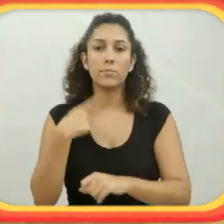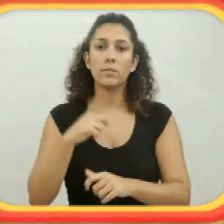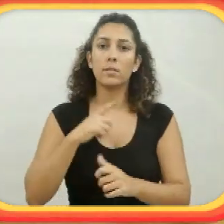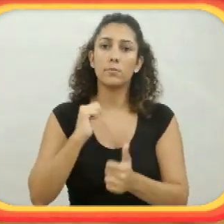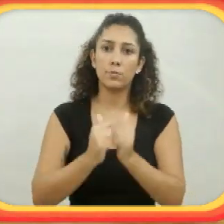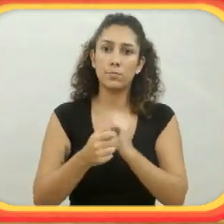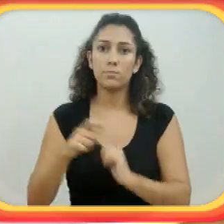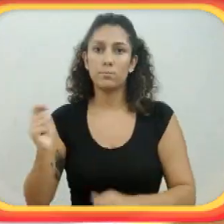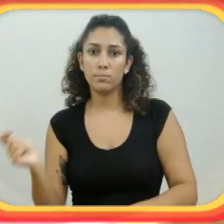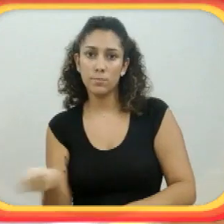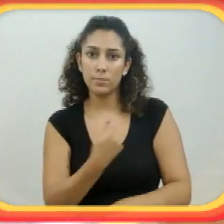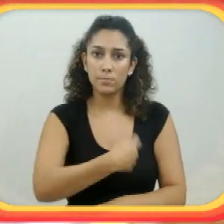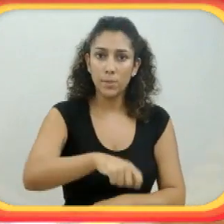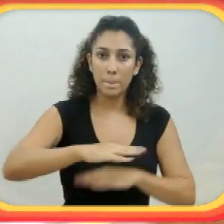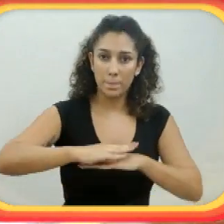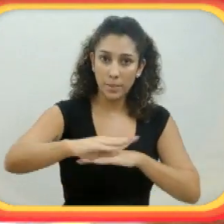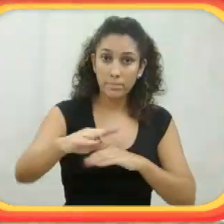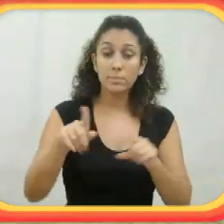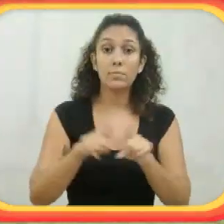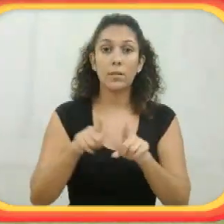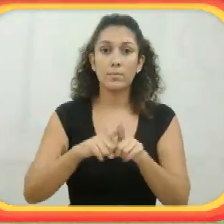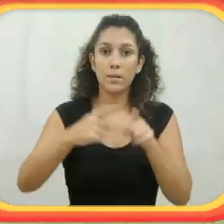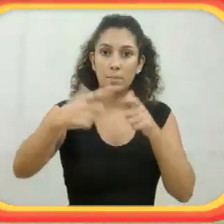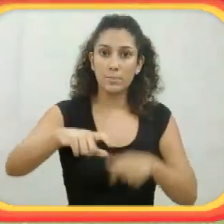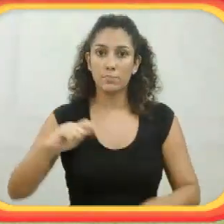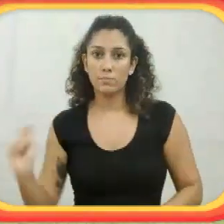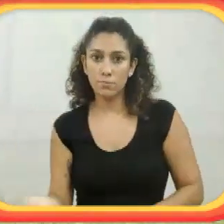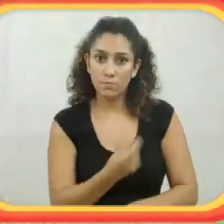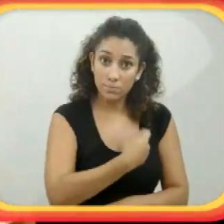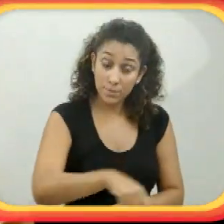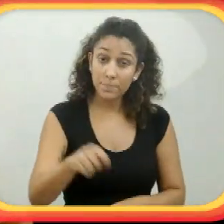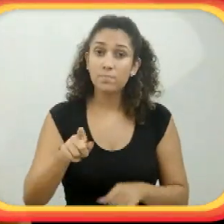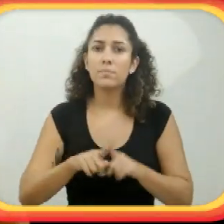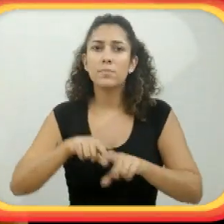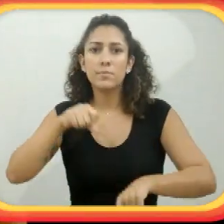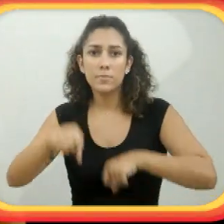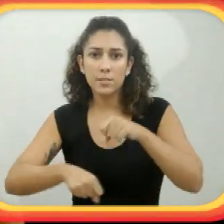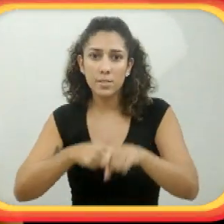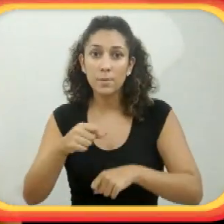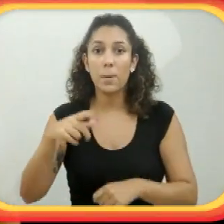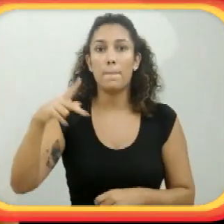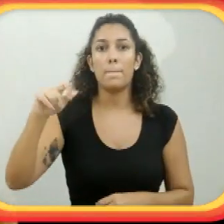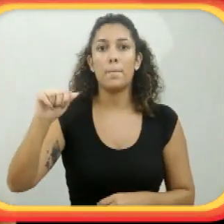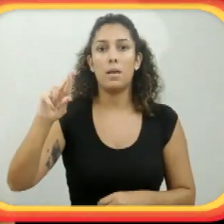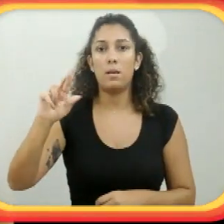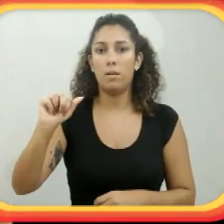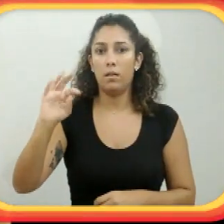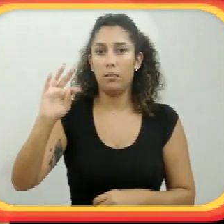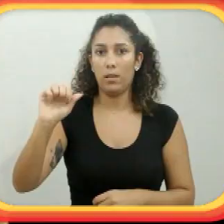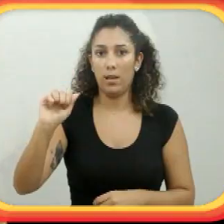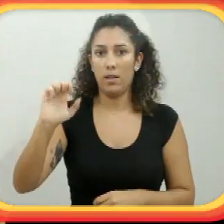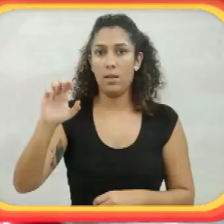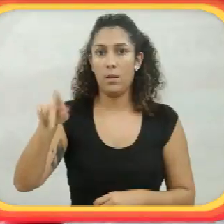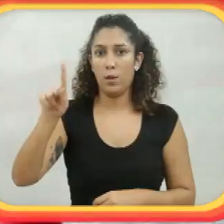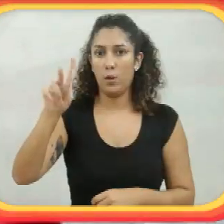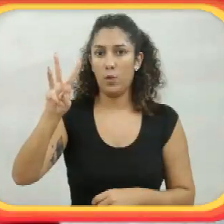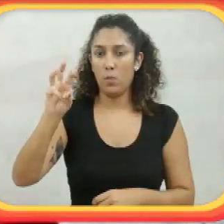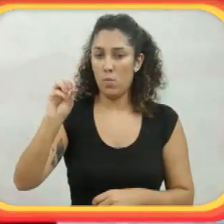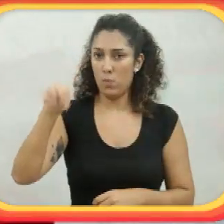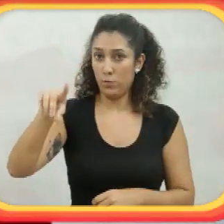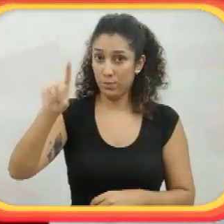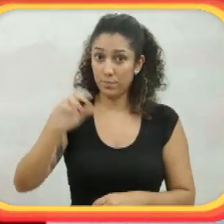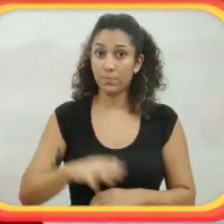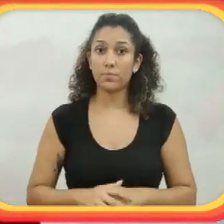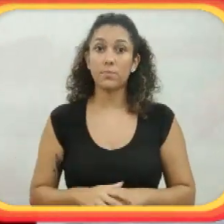o badminton, o goalball, o futebol de 5, o judô para cegos, nós temos